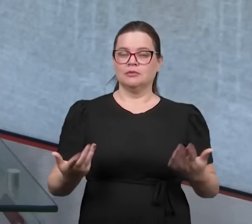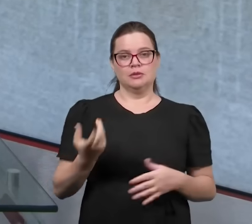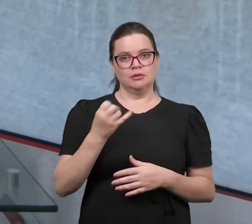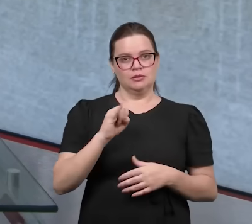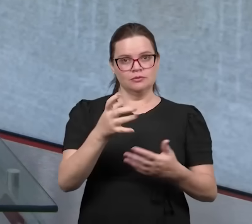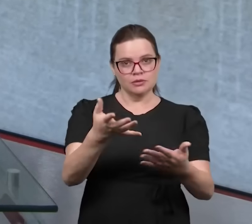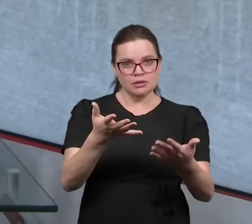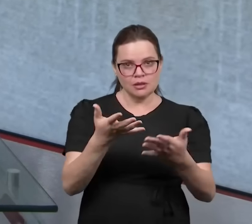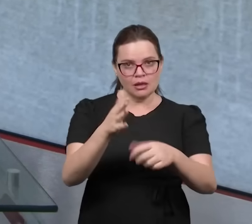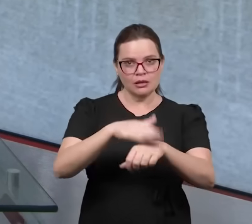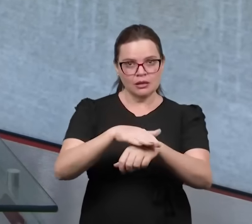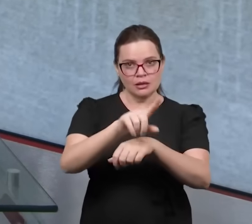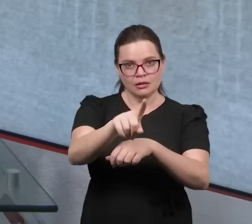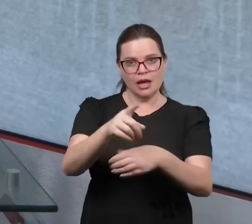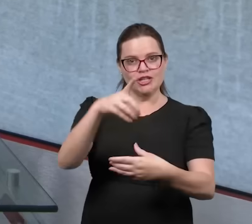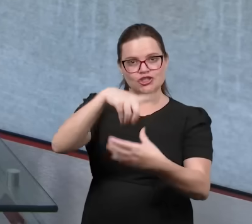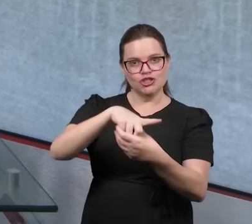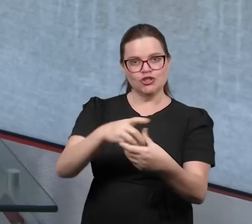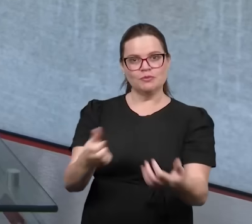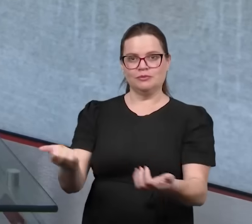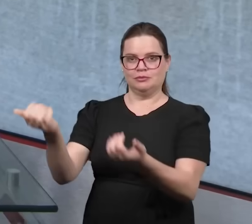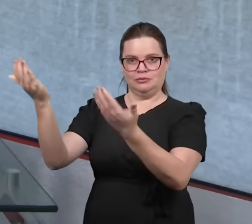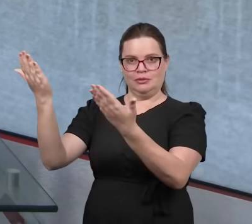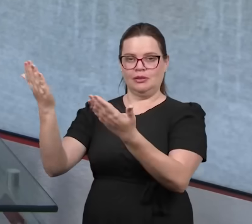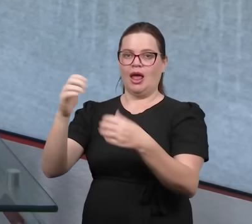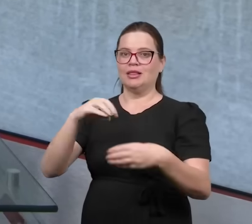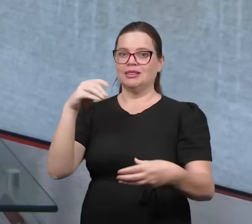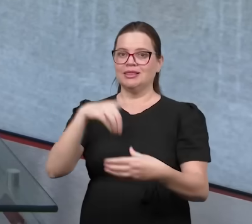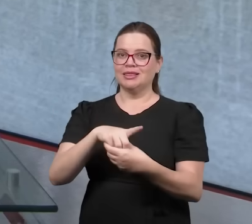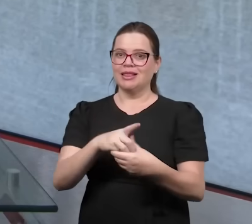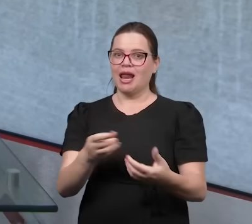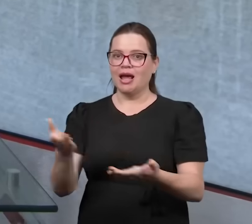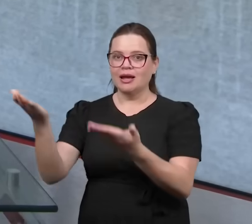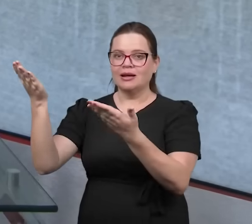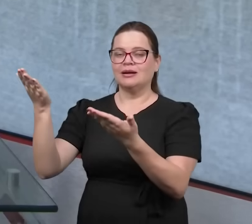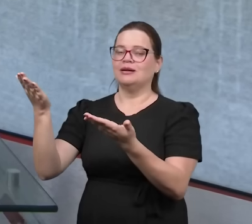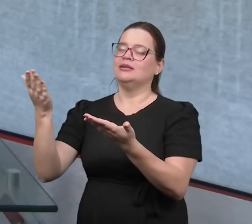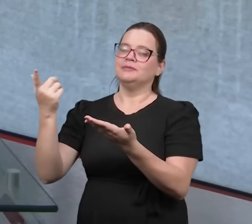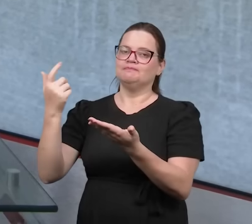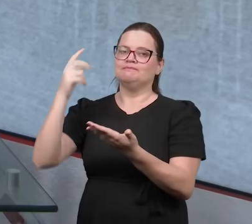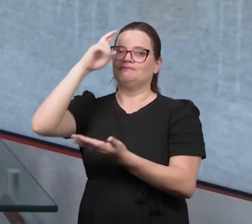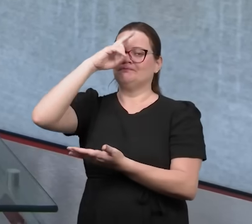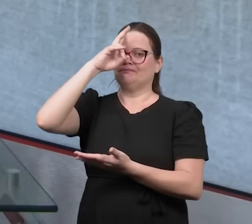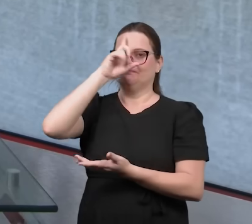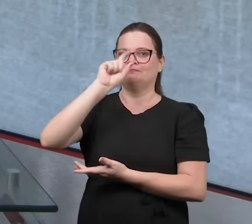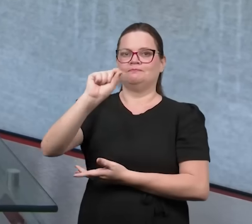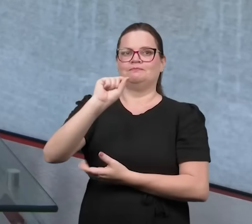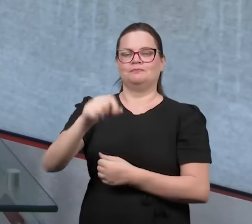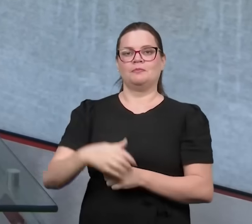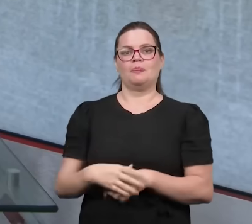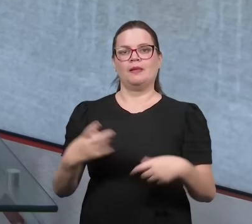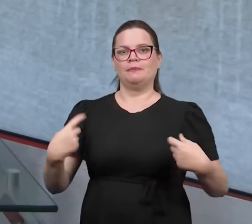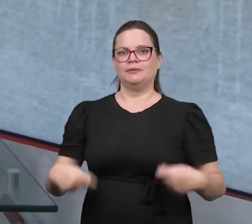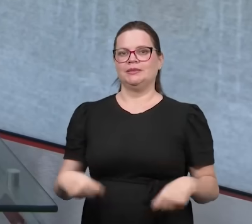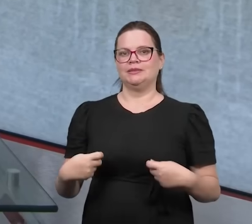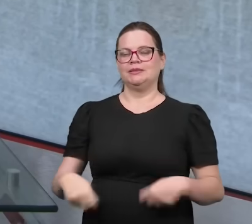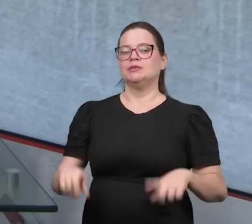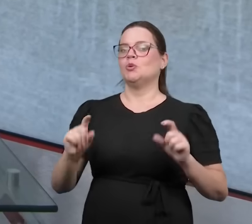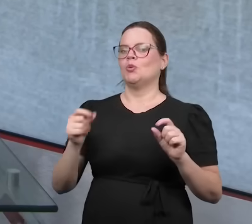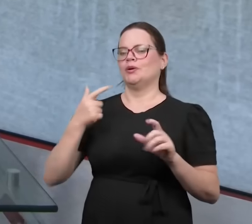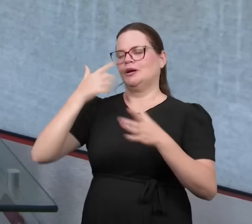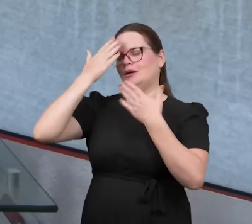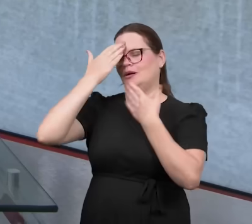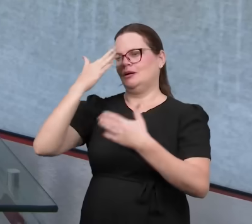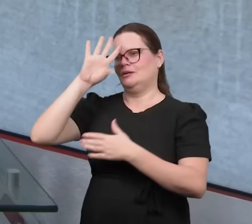se você desejar oferecer a Deus o seu dízimo, nunca se esqueça de que isto está na condição ou